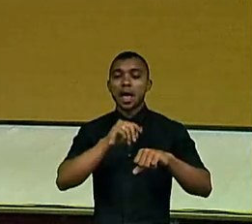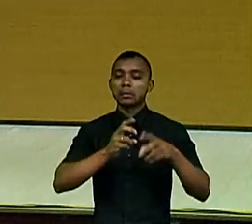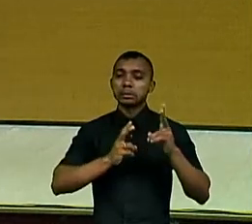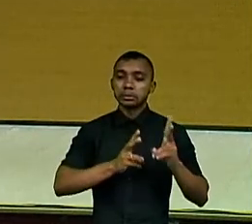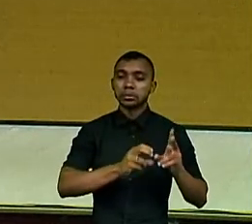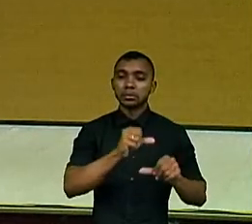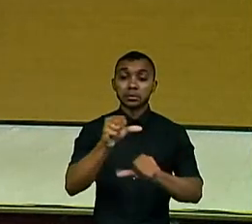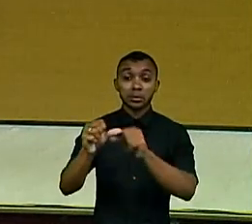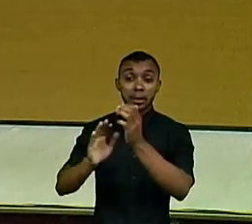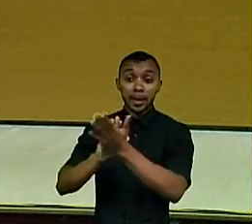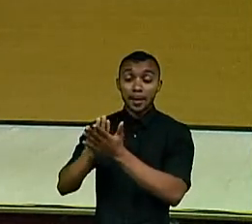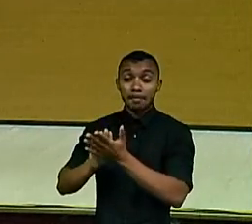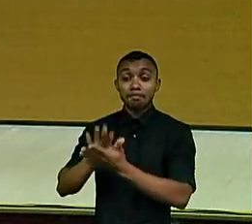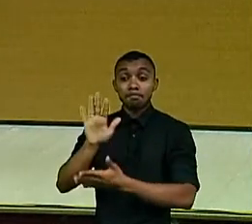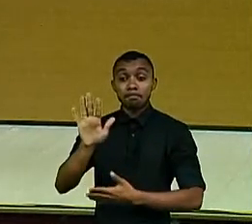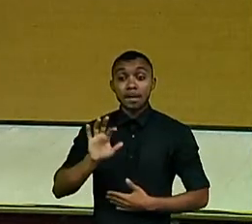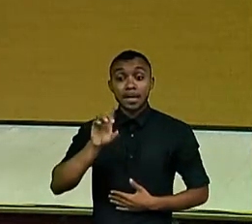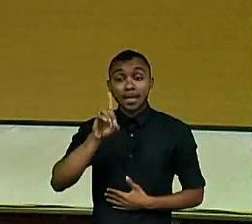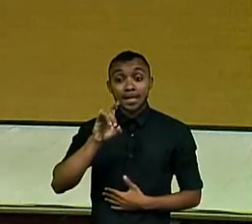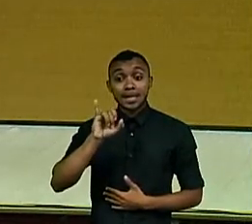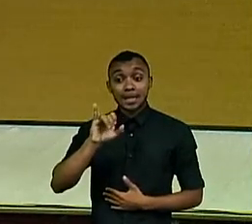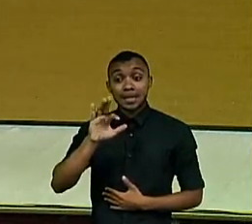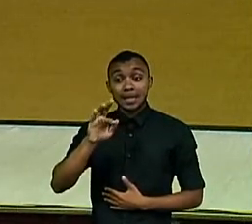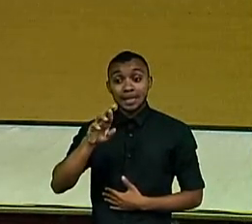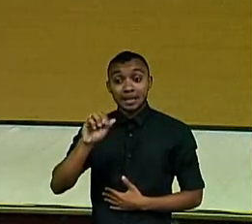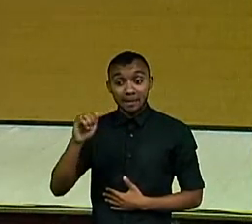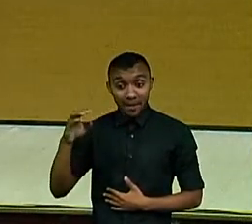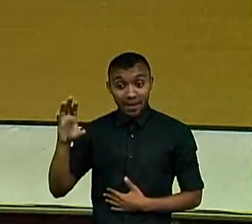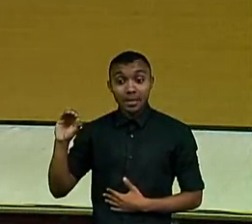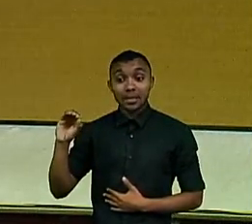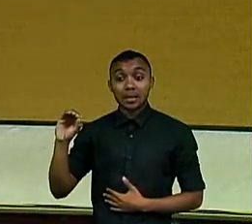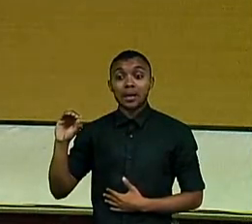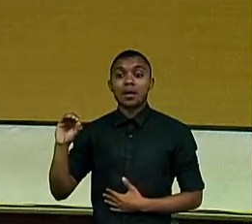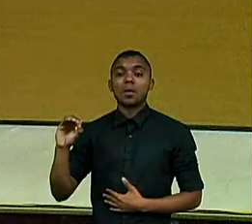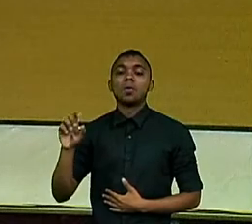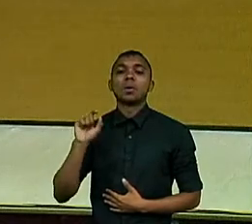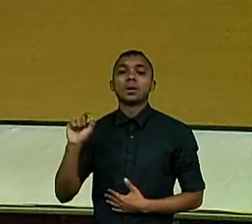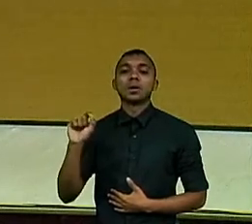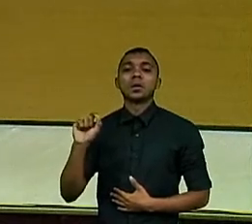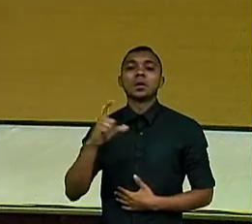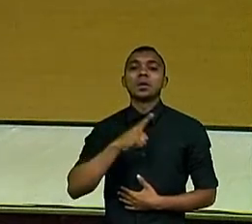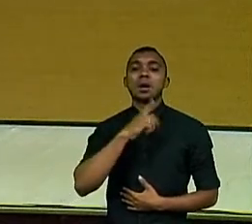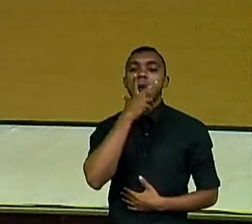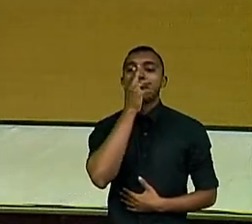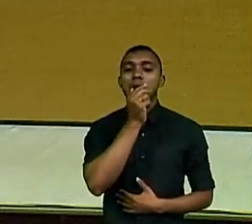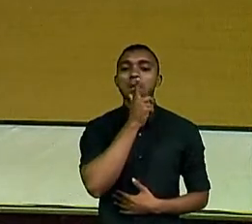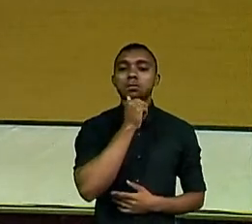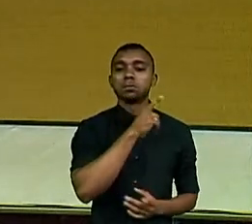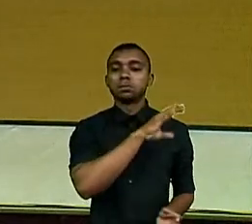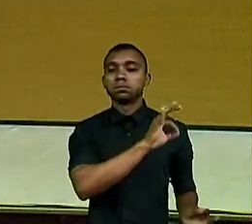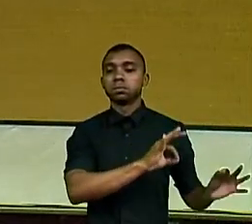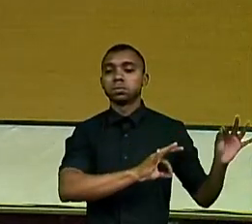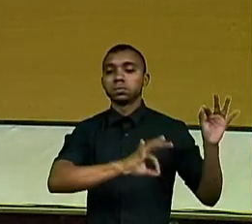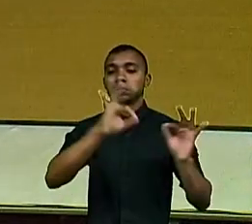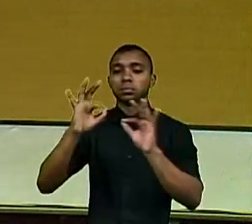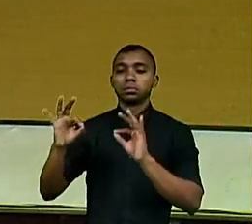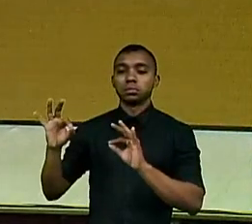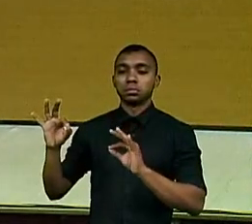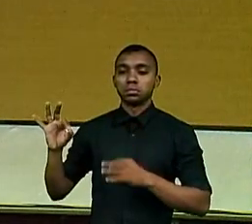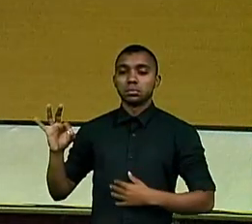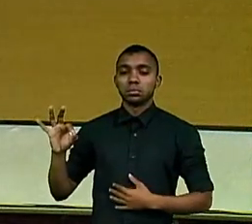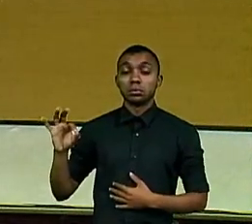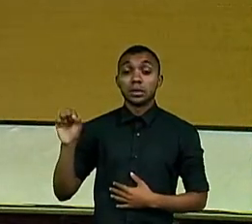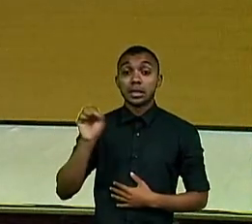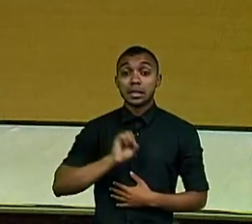a difração é quando a onda curva a onda faz uma curvatura se eu for lá